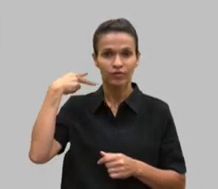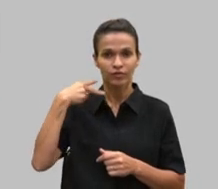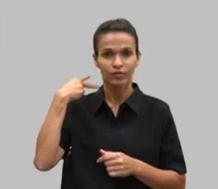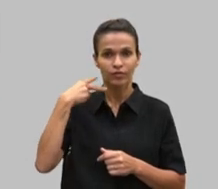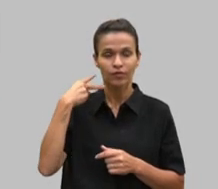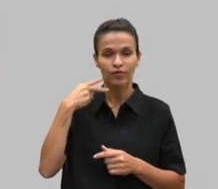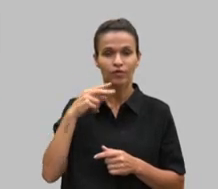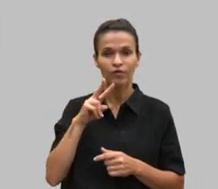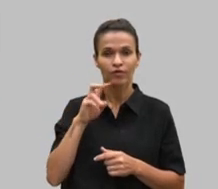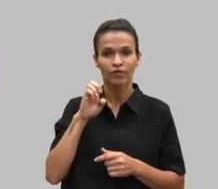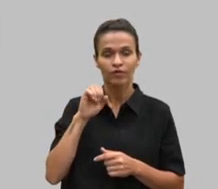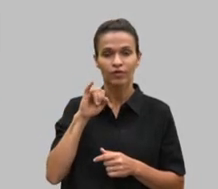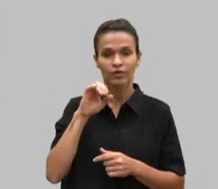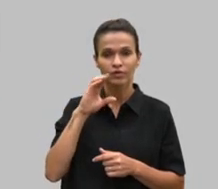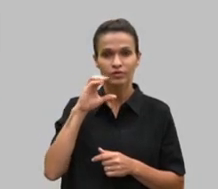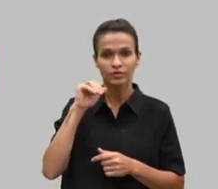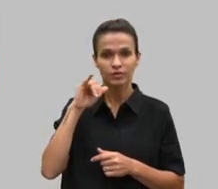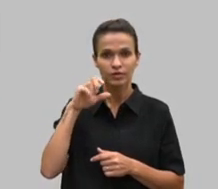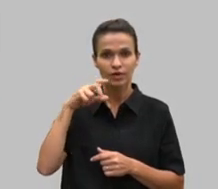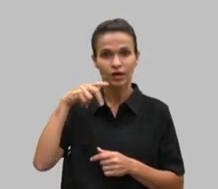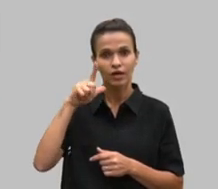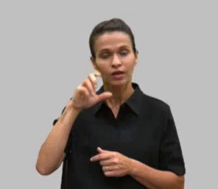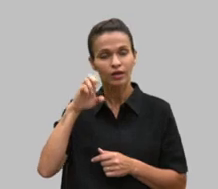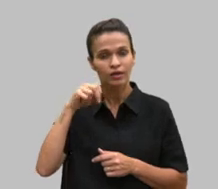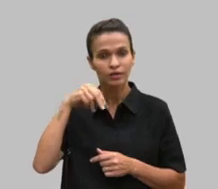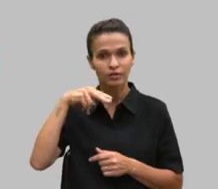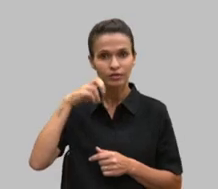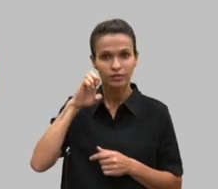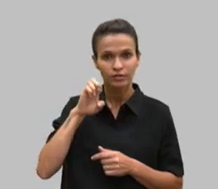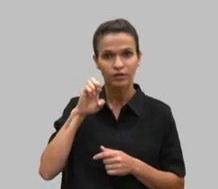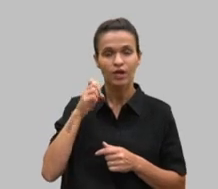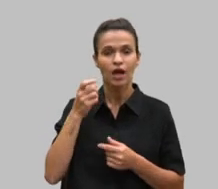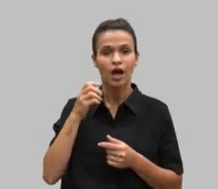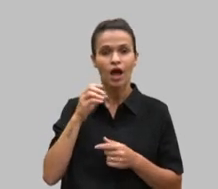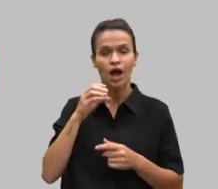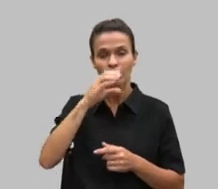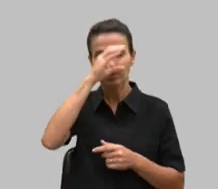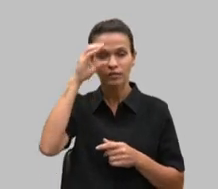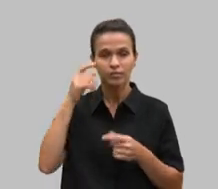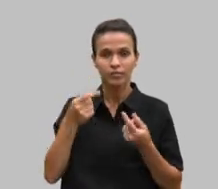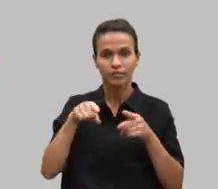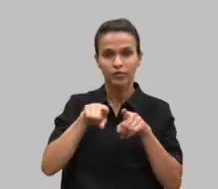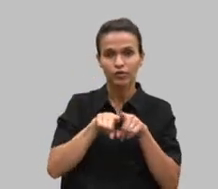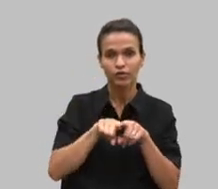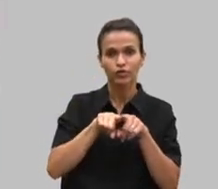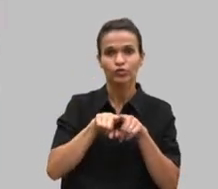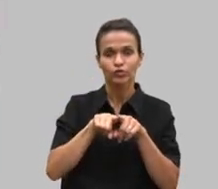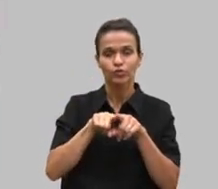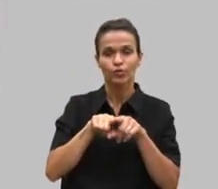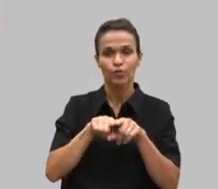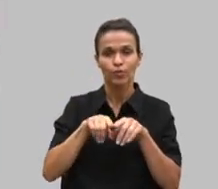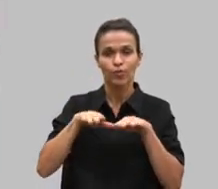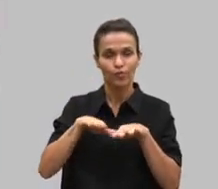do Polo União Norte representando as câmaras municipais parceiras do Parlamento jovem 2023